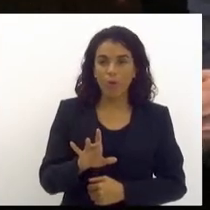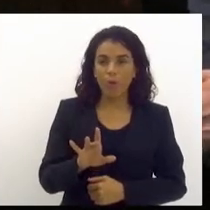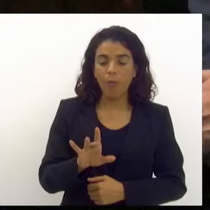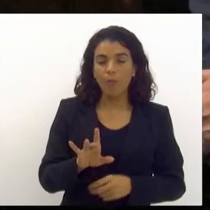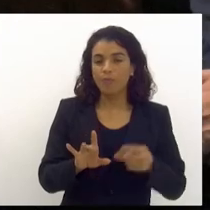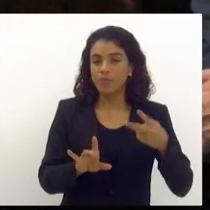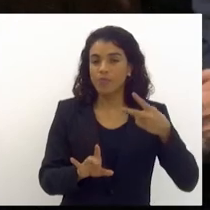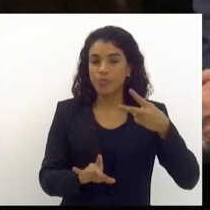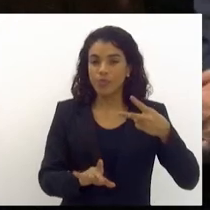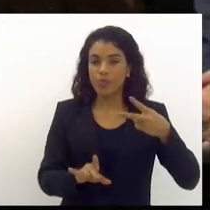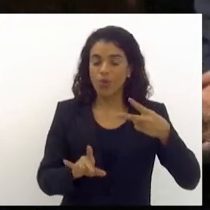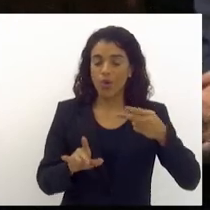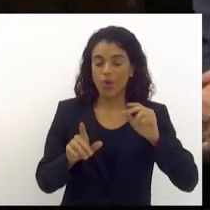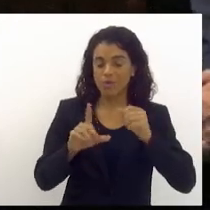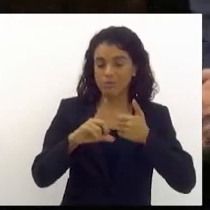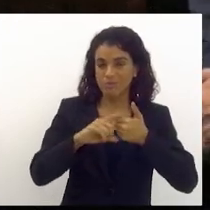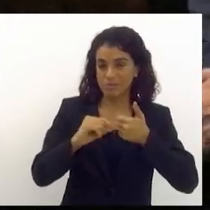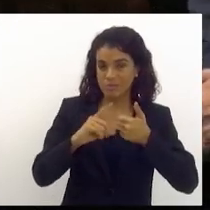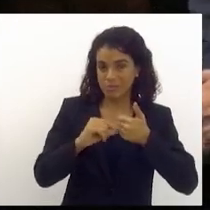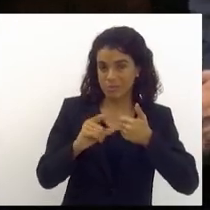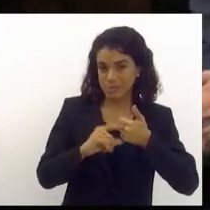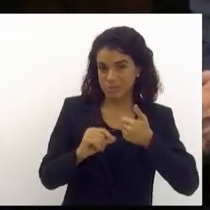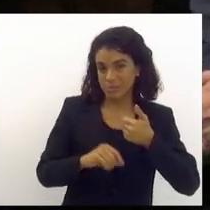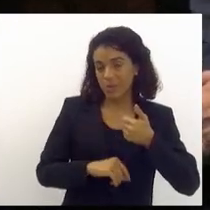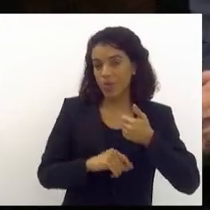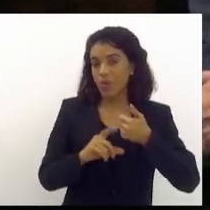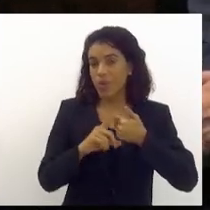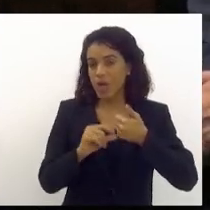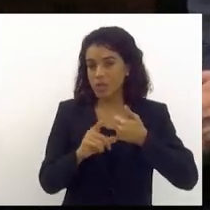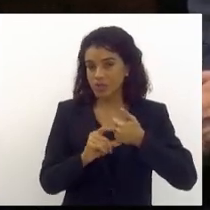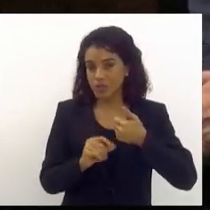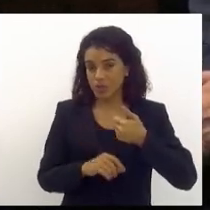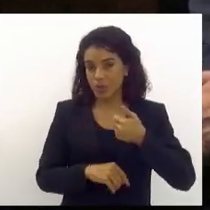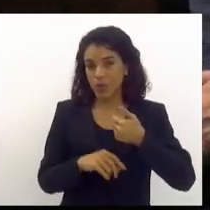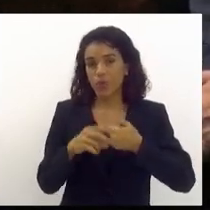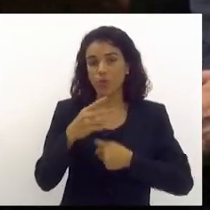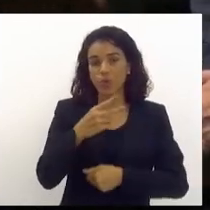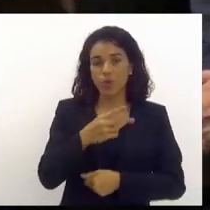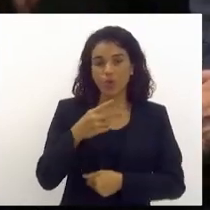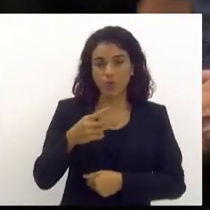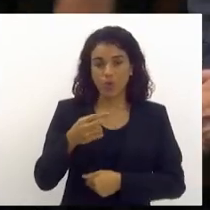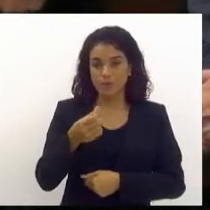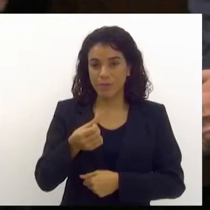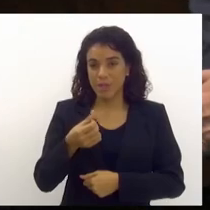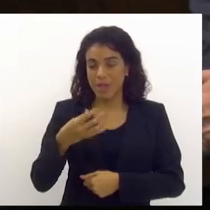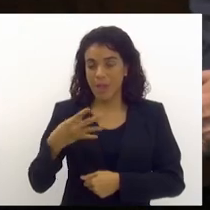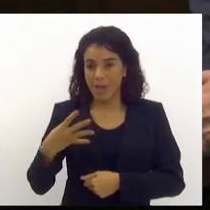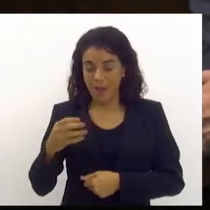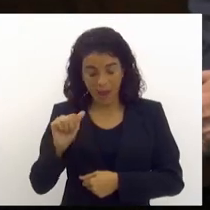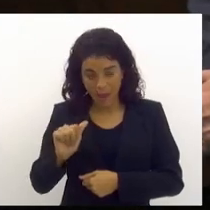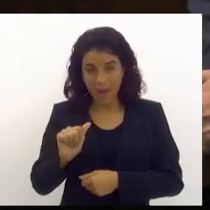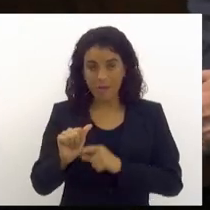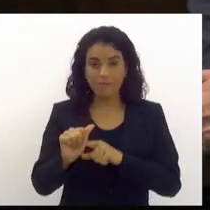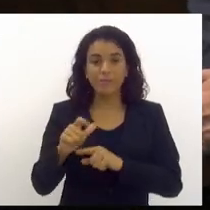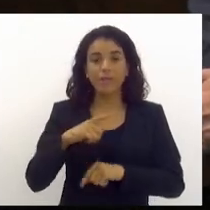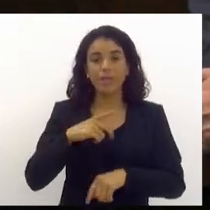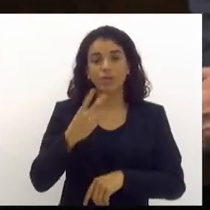dois artigos, e no artigo 226A tem dois